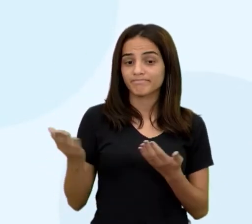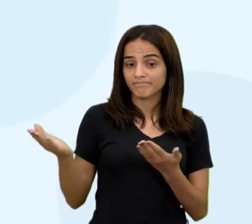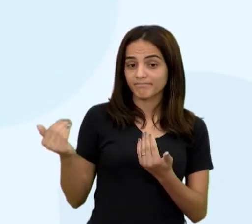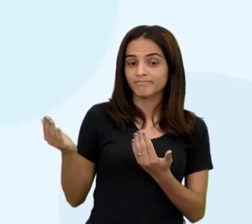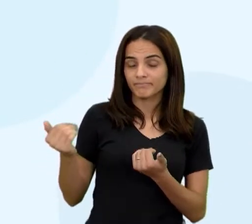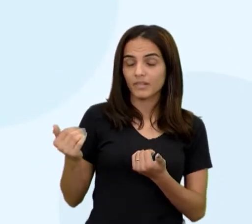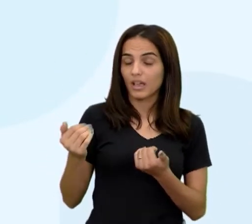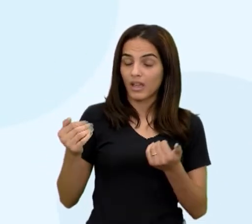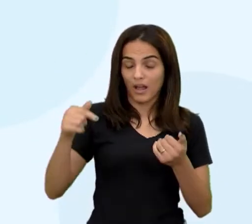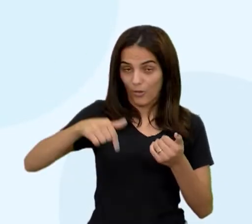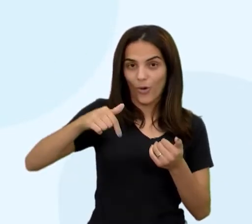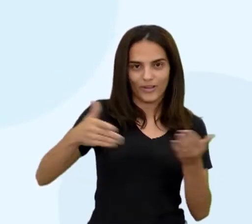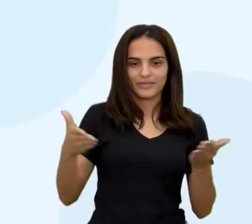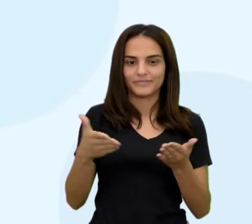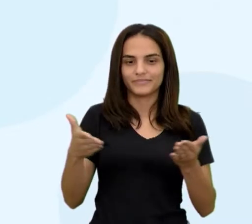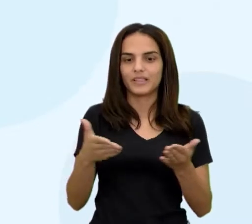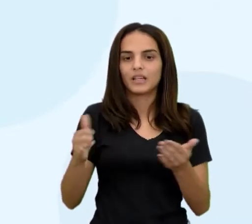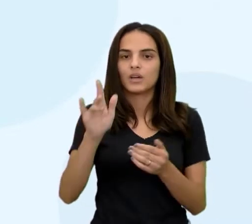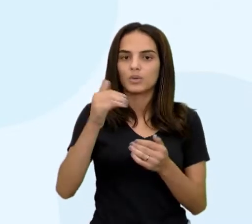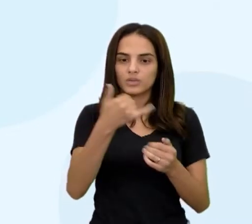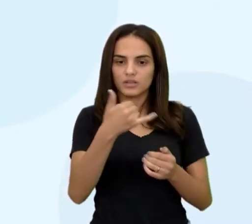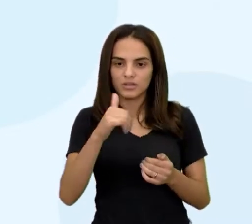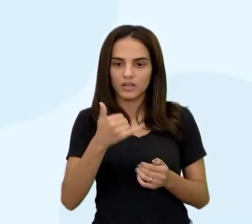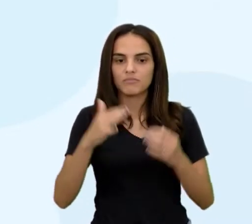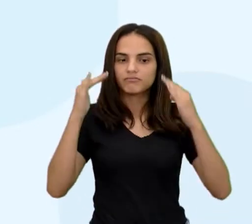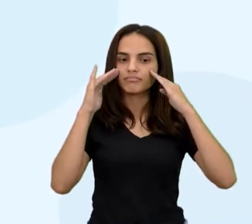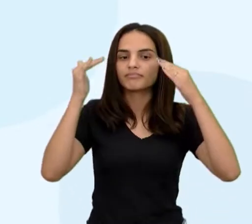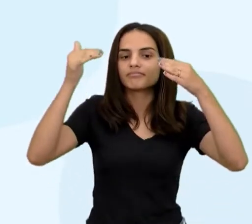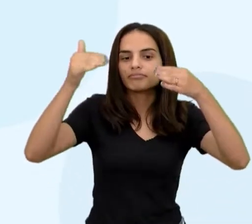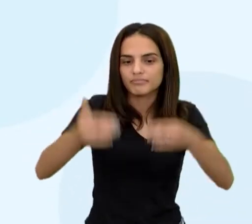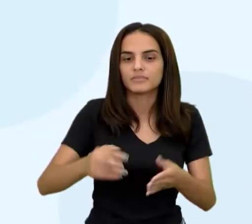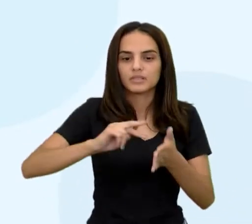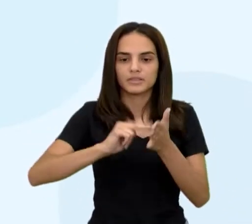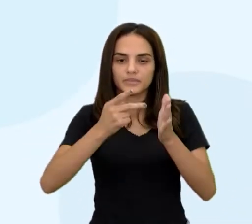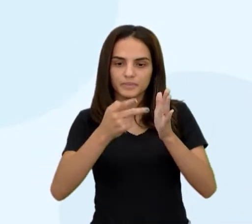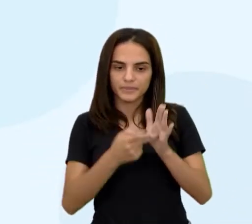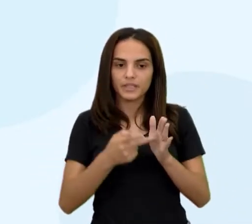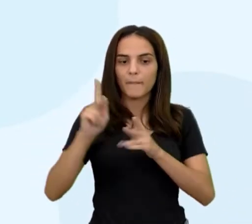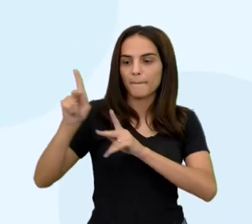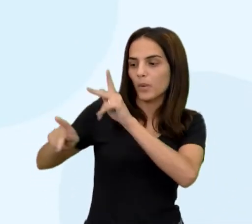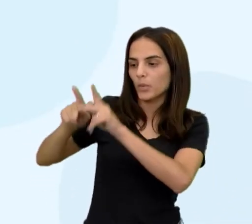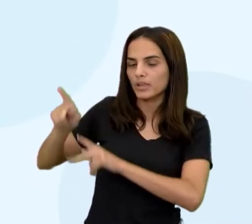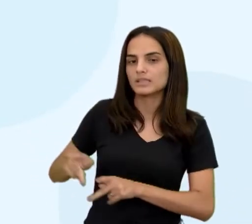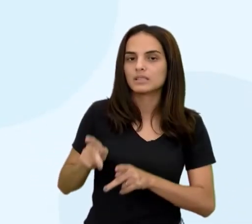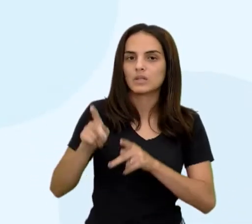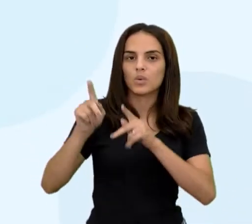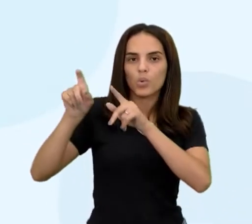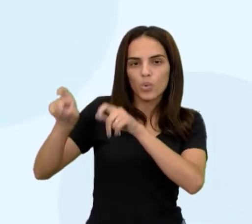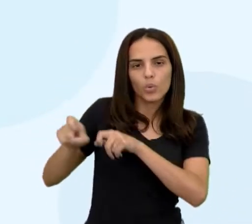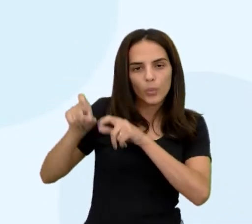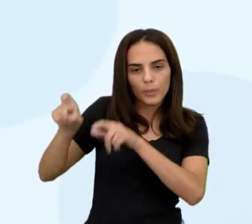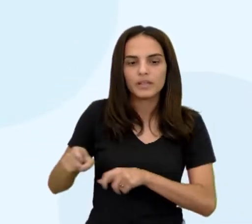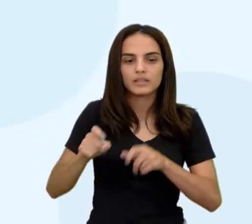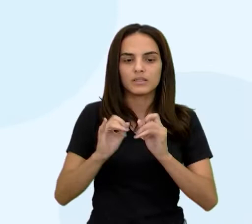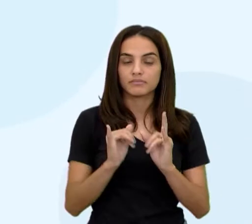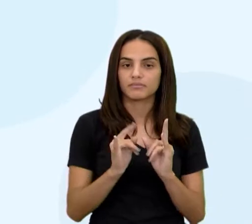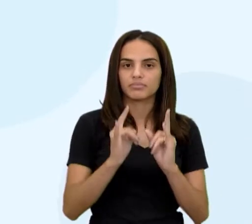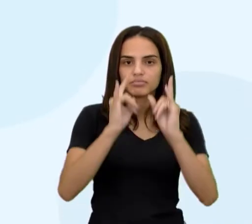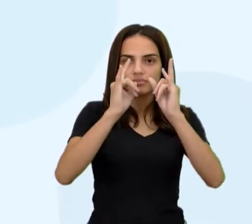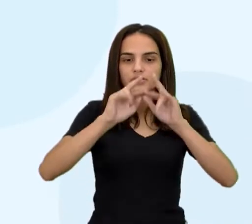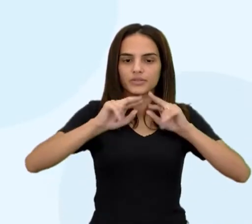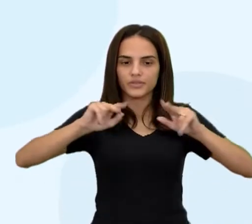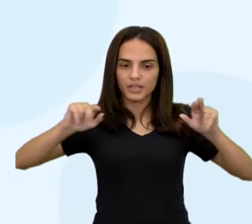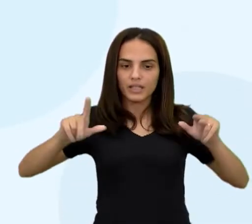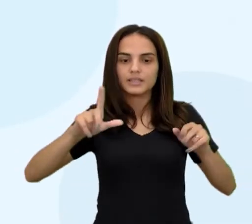Atualmente, o uso do smartphone tem sido central para uma significativa parcela da população urbana e os jovens estudantes estão de posse